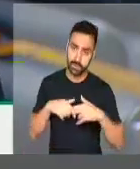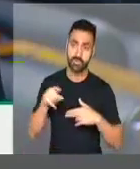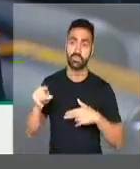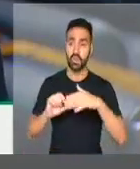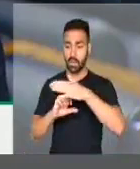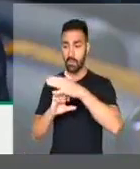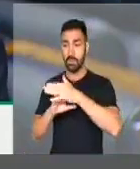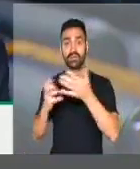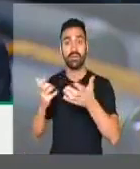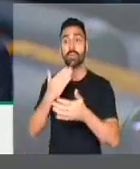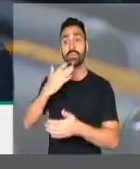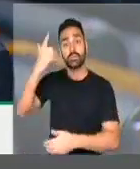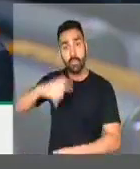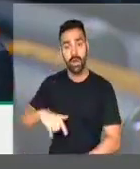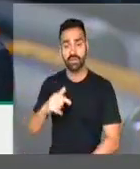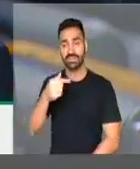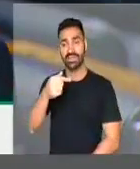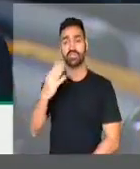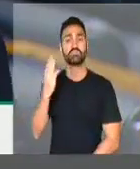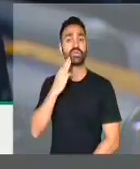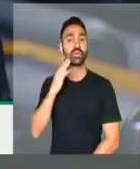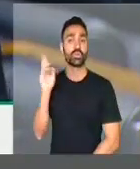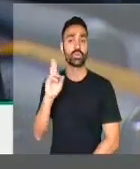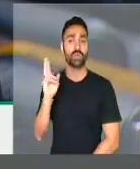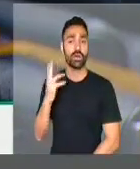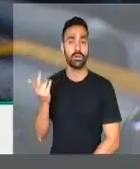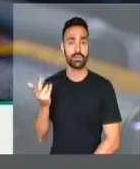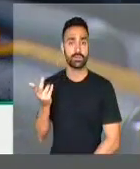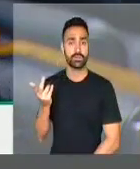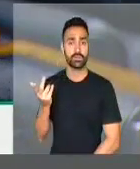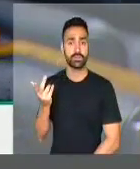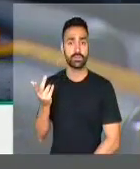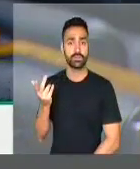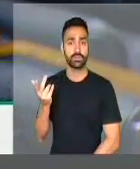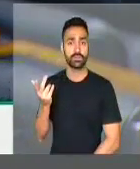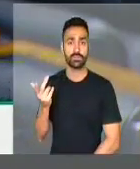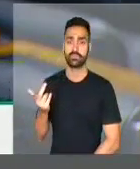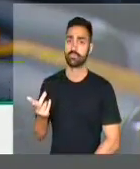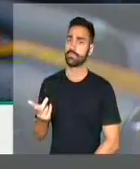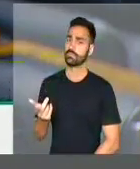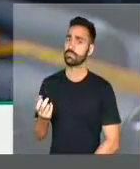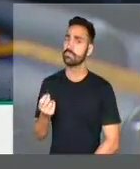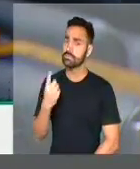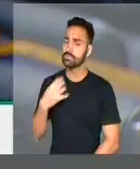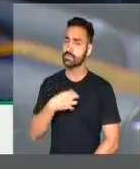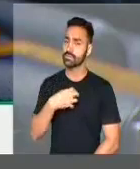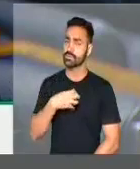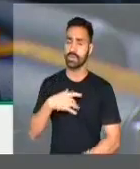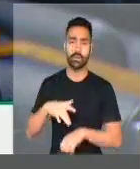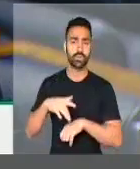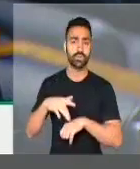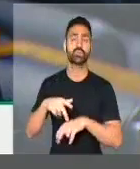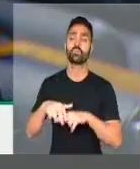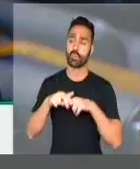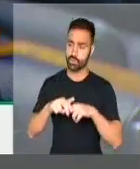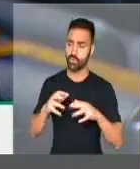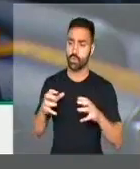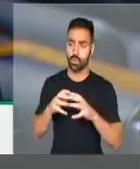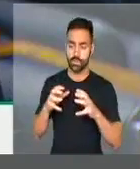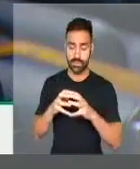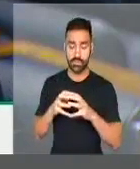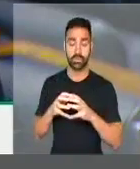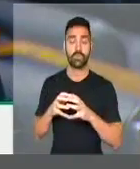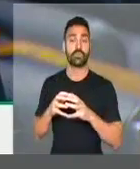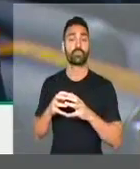concessionária está pedindo mais 7 bilhões de reais para concluir essa obra nós achamos um absurdo por isso que essa comissão externa que acompanha